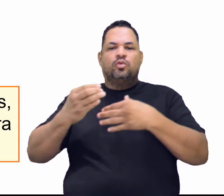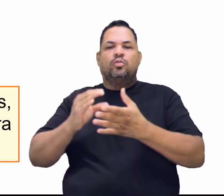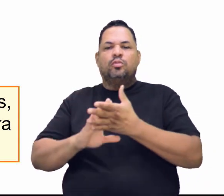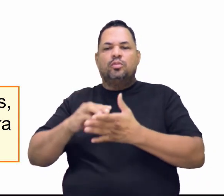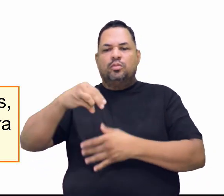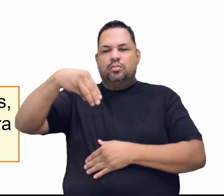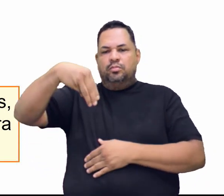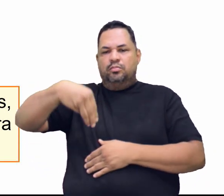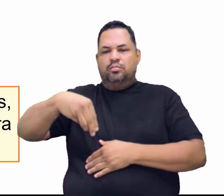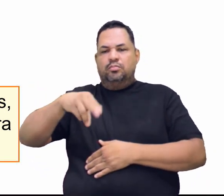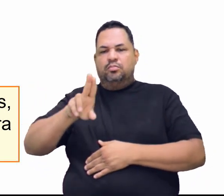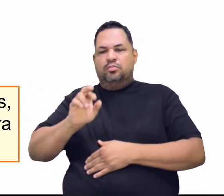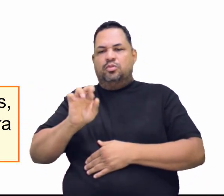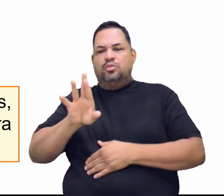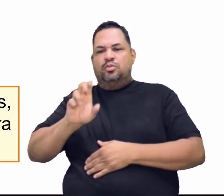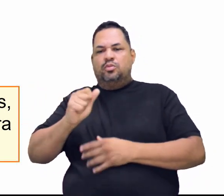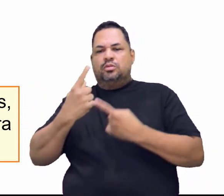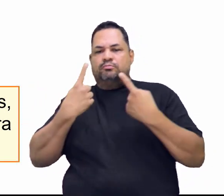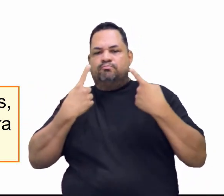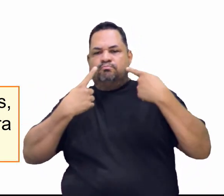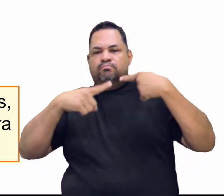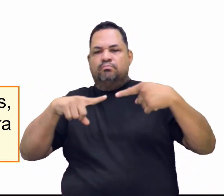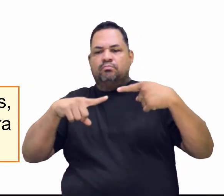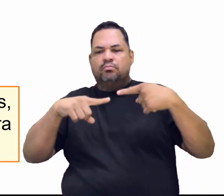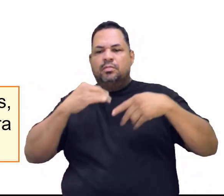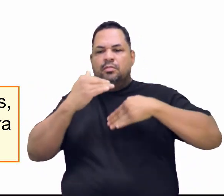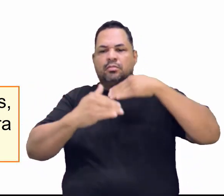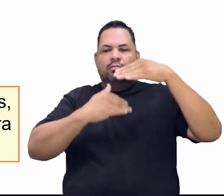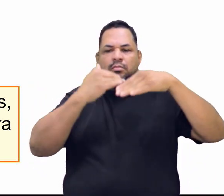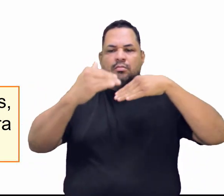Muras reagiram ao avanço português.